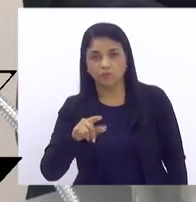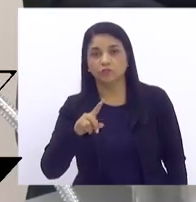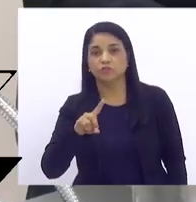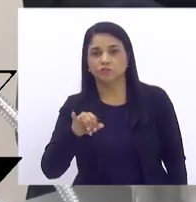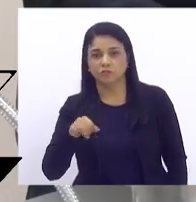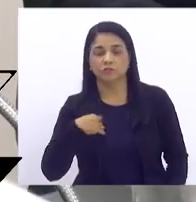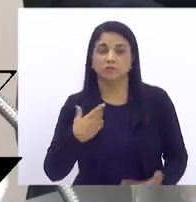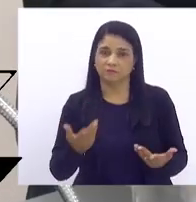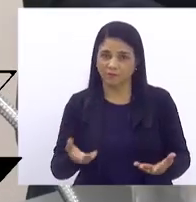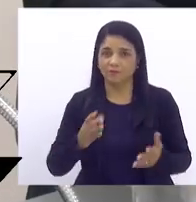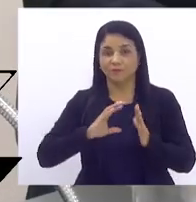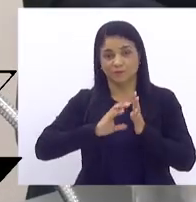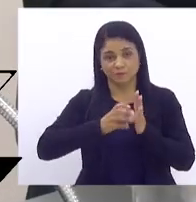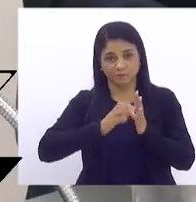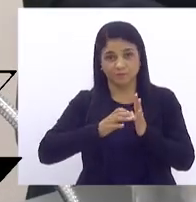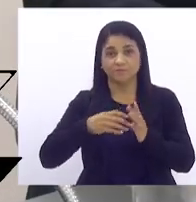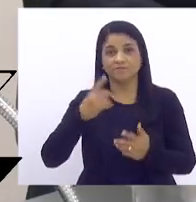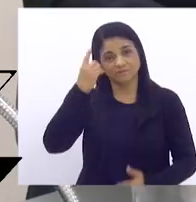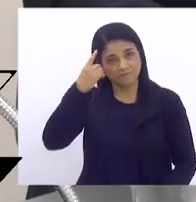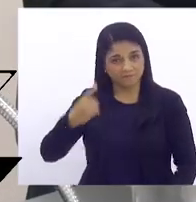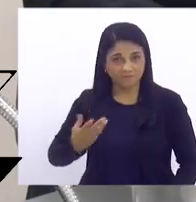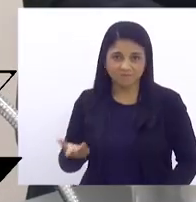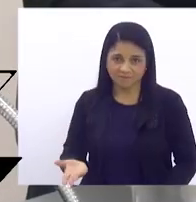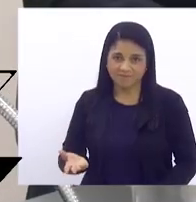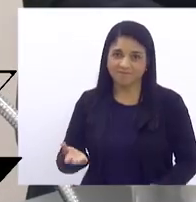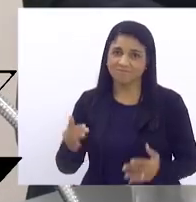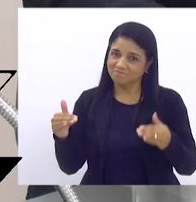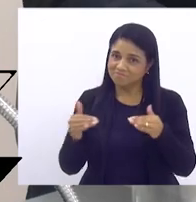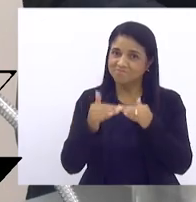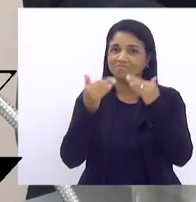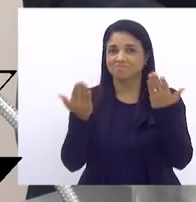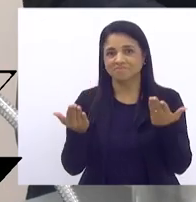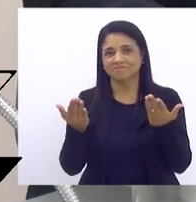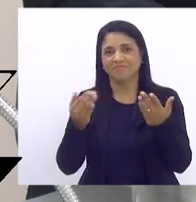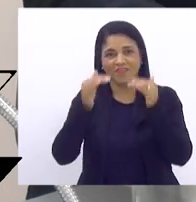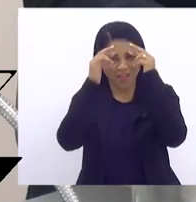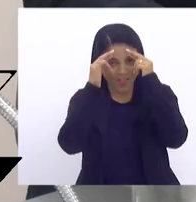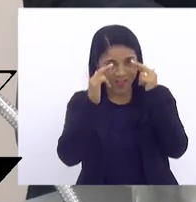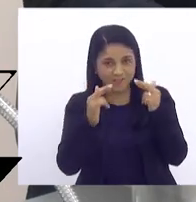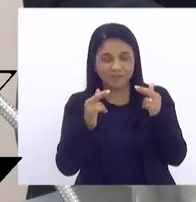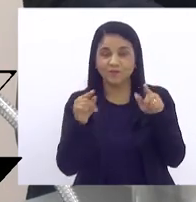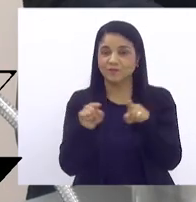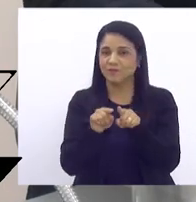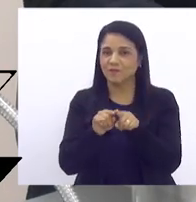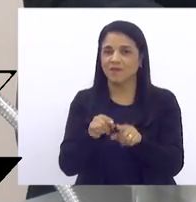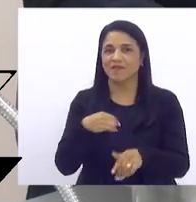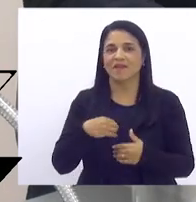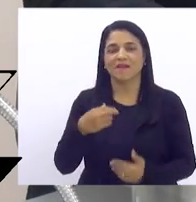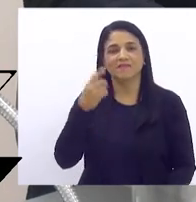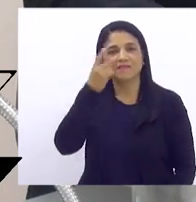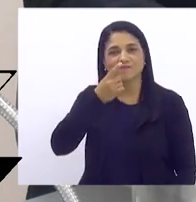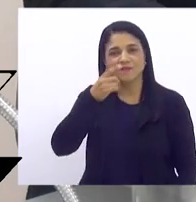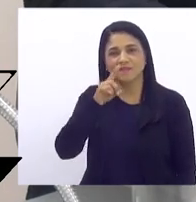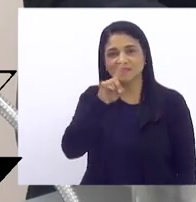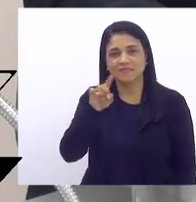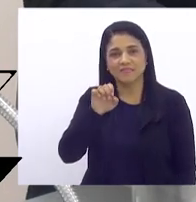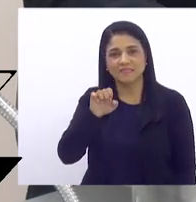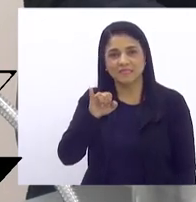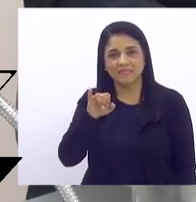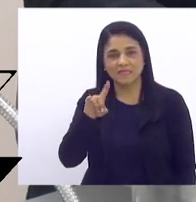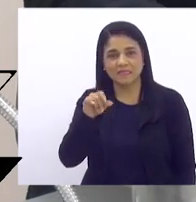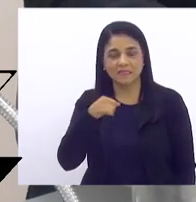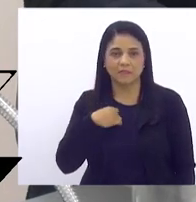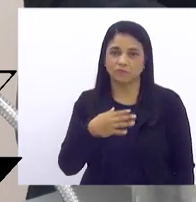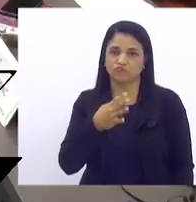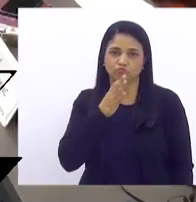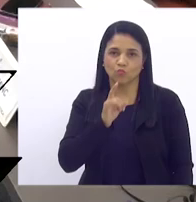partidária, a deputada Dani Balbi. Com respeito integral, inclusive a coerência partidária. E respeito à deputada Zeidan, que desconhece a 2471